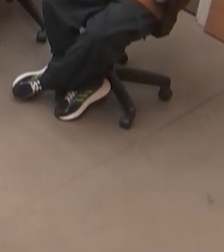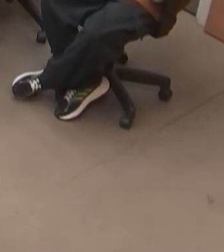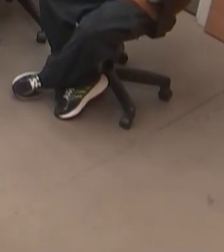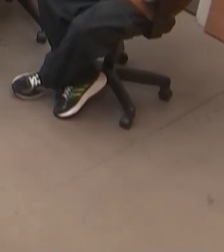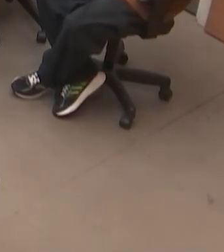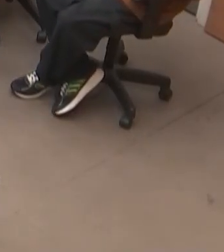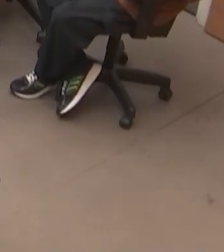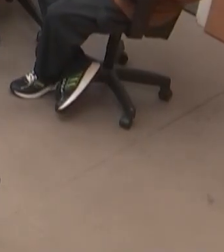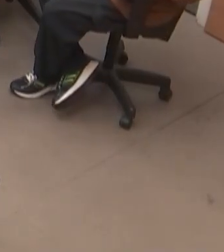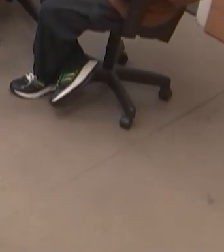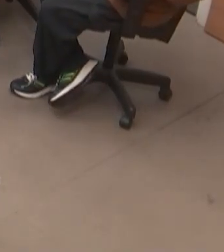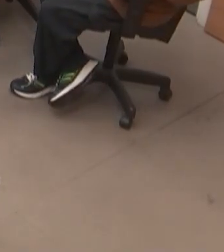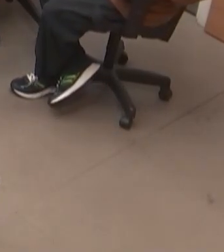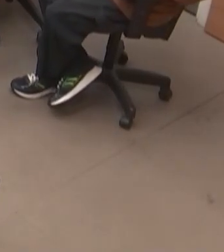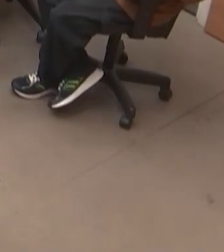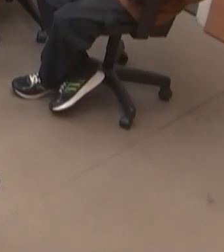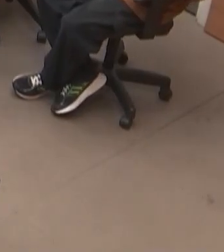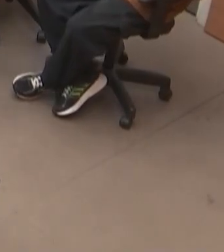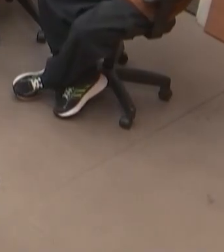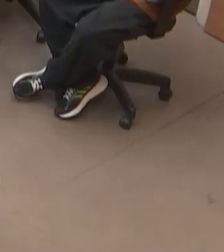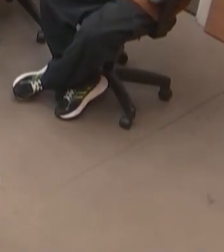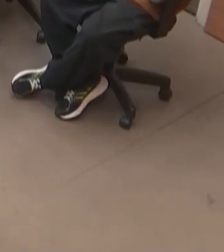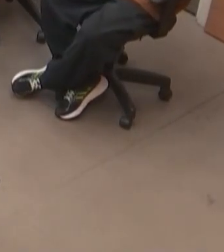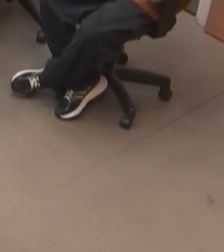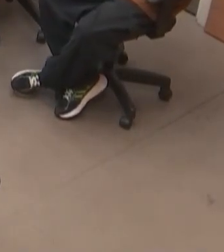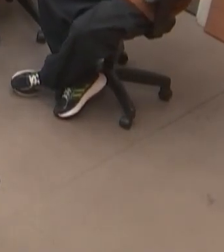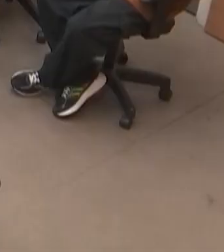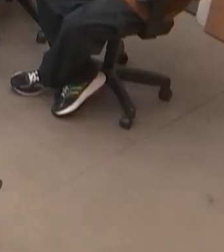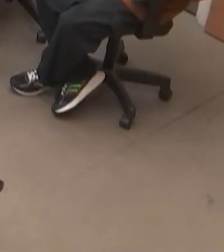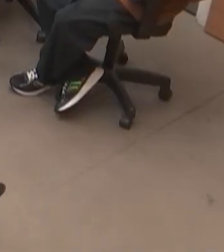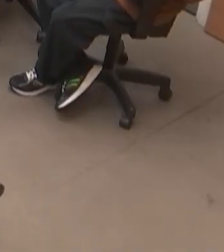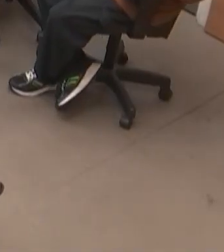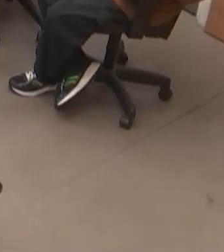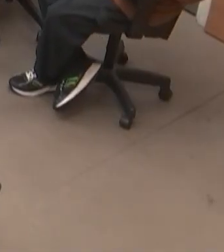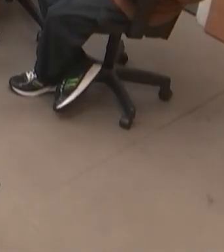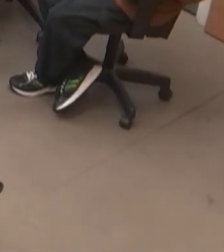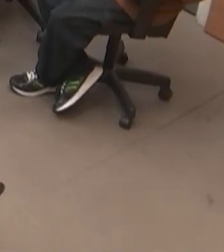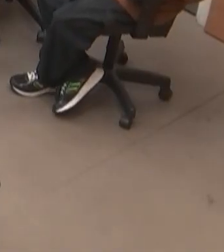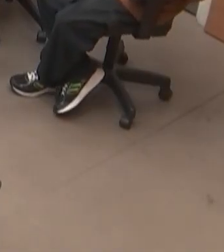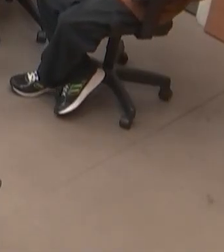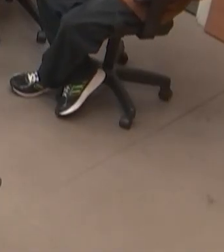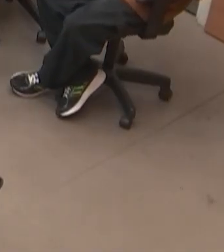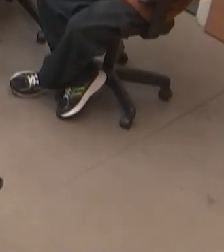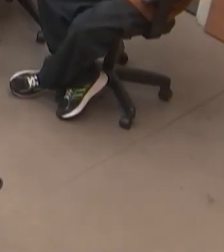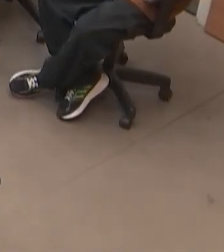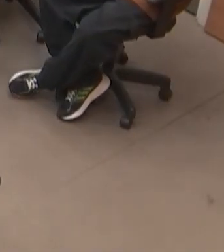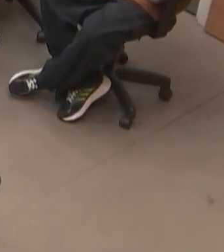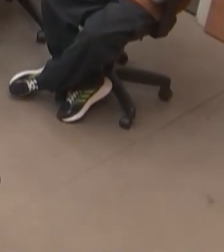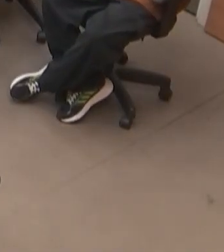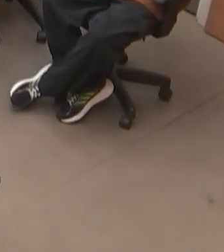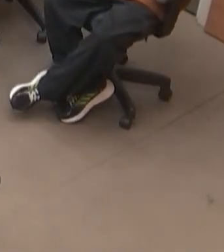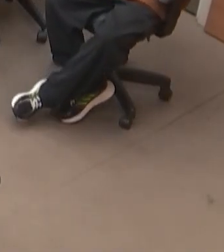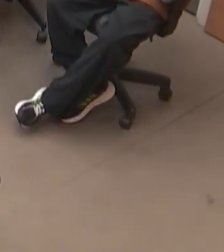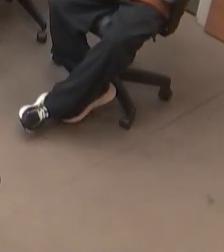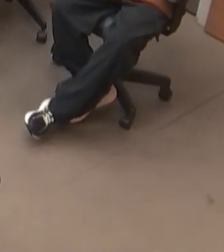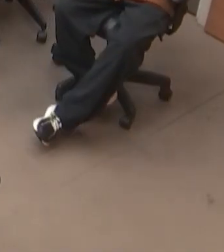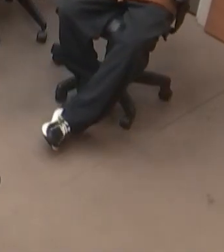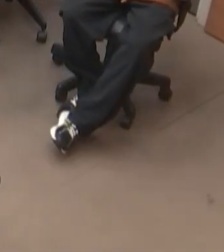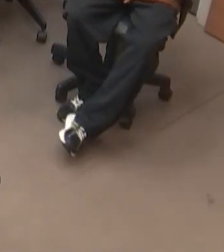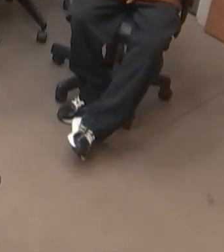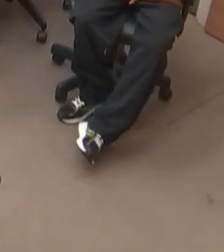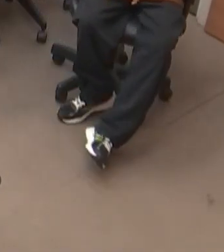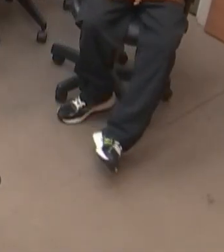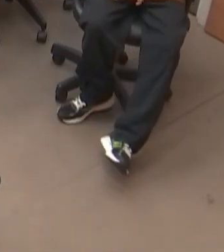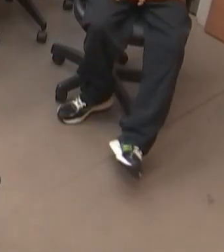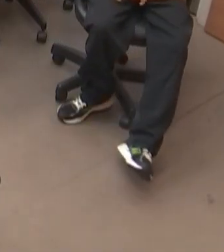Não quero Mason, quero uma mansão. Enquanto isso não vingar, me comprometo a fazer um bom som. Veja como se portam, vários bicos